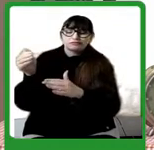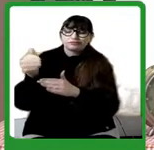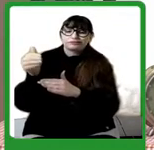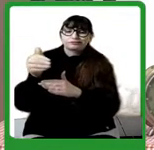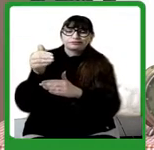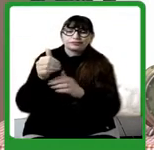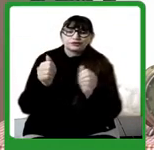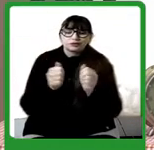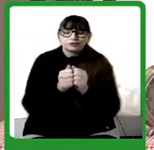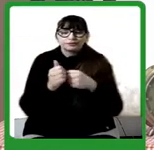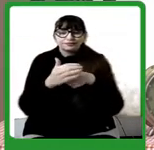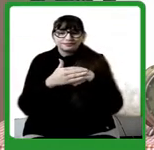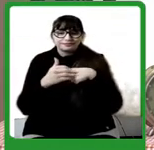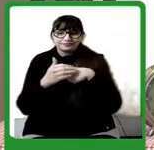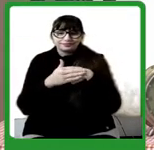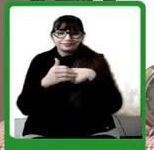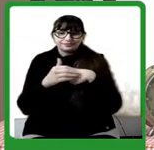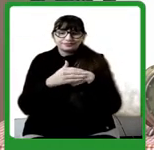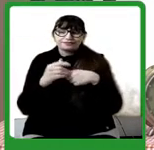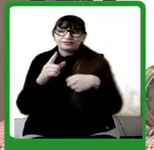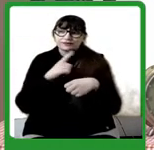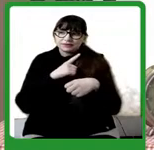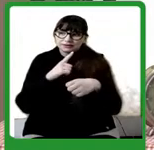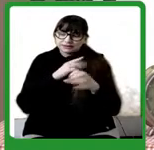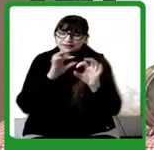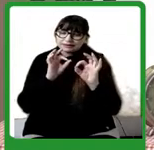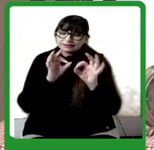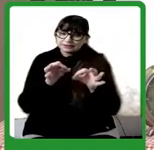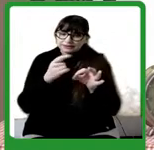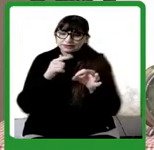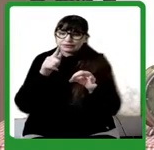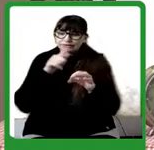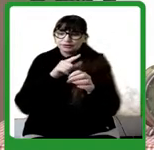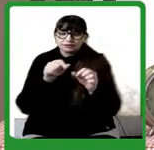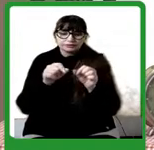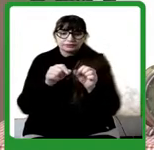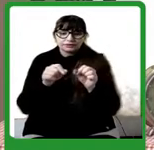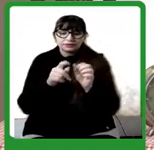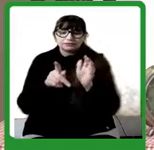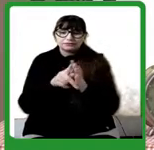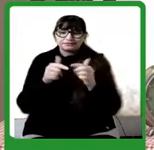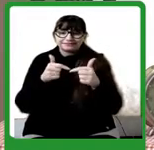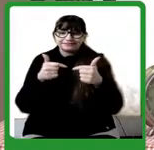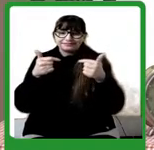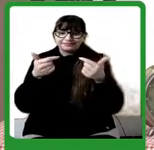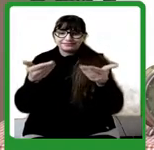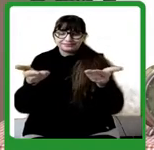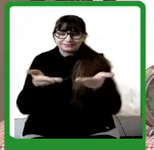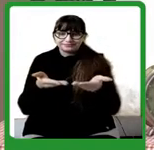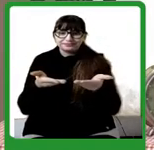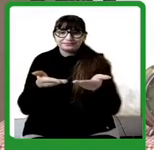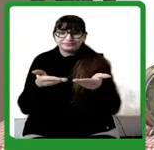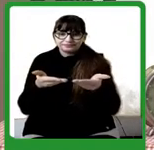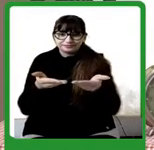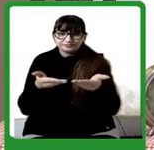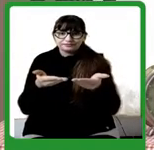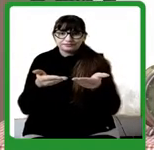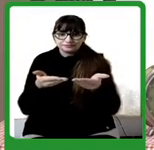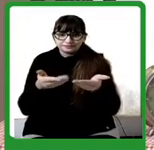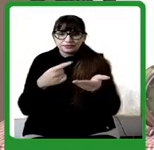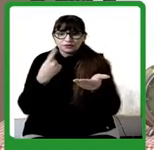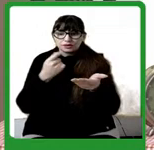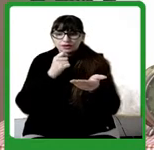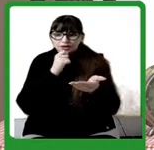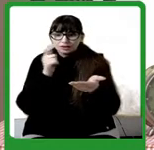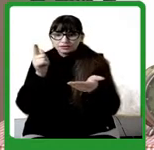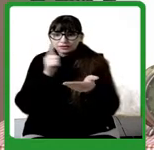queridos. Então a gente tem certeza que conseguiu levar humor nesse momento de pandemia, onde a gente não está conseguindo nos encontrar como